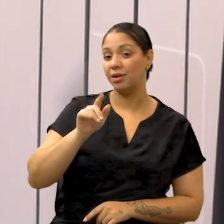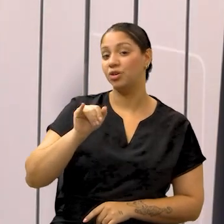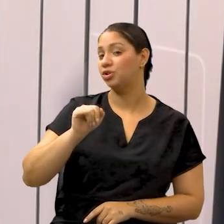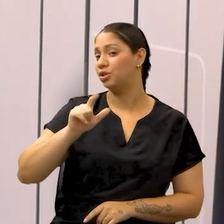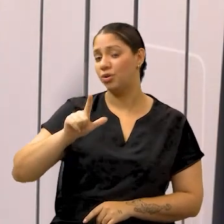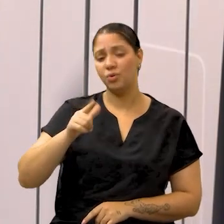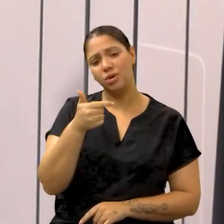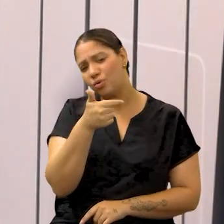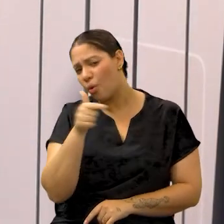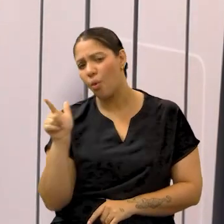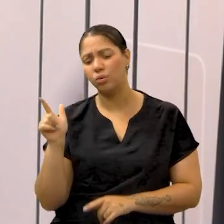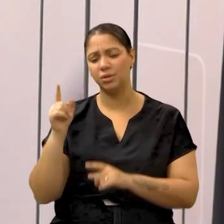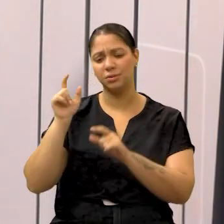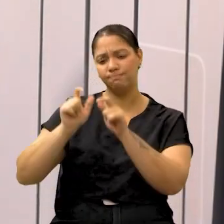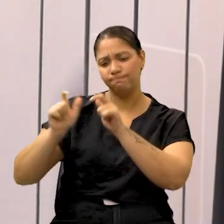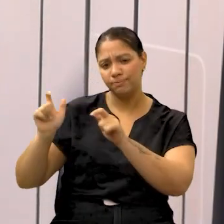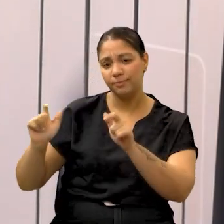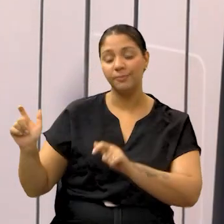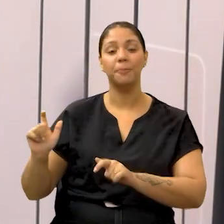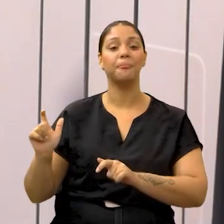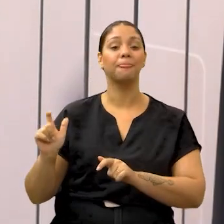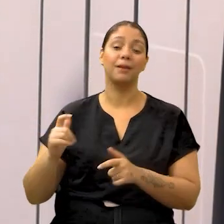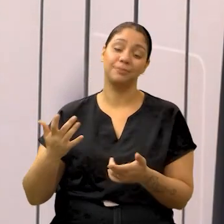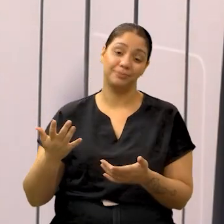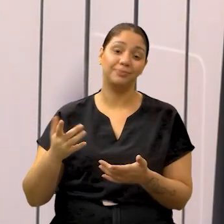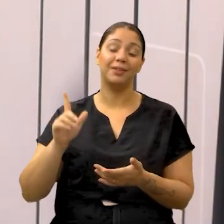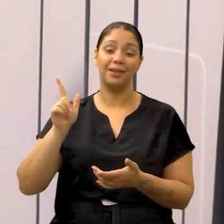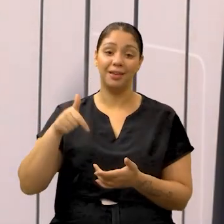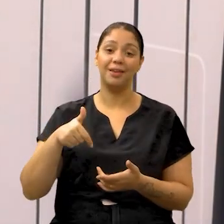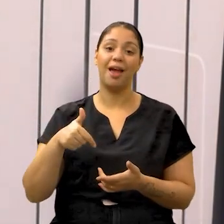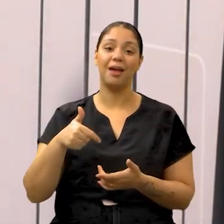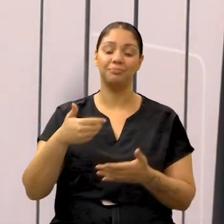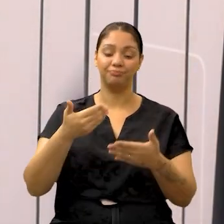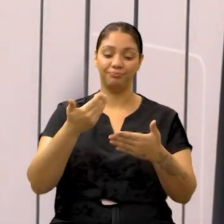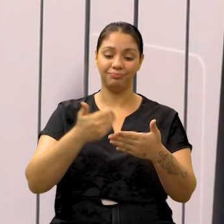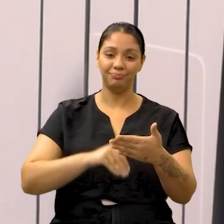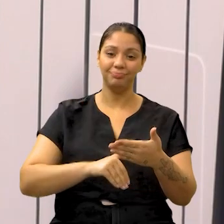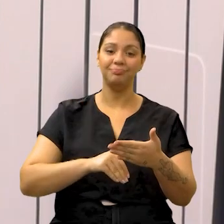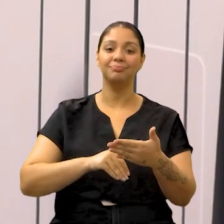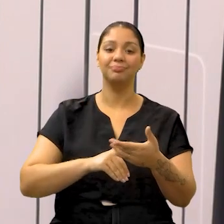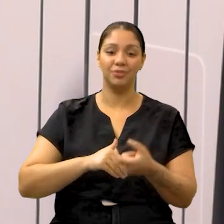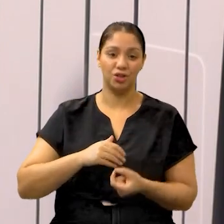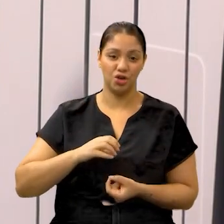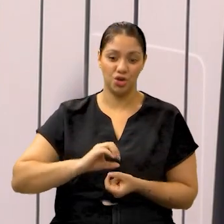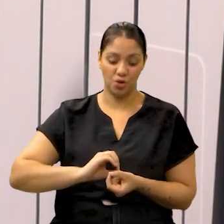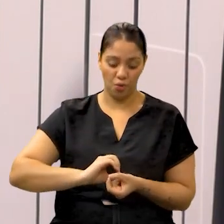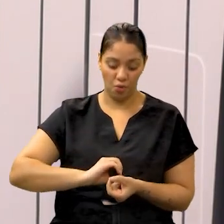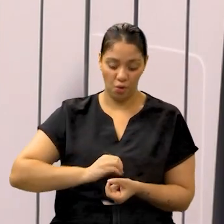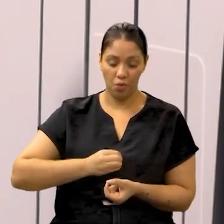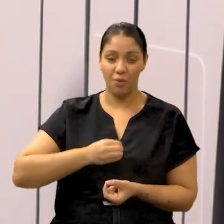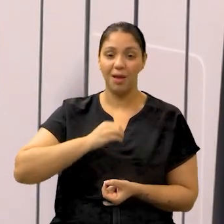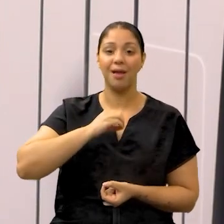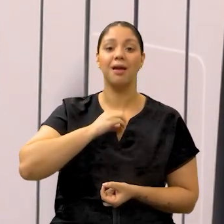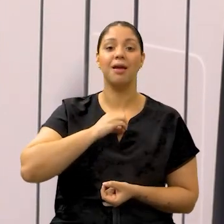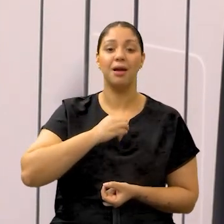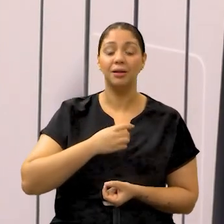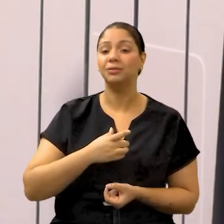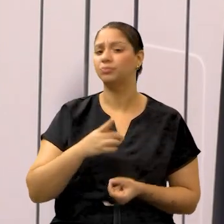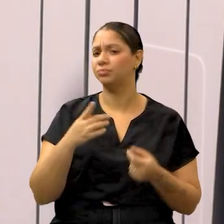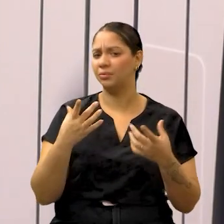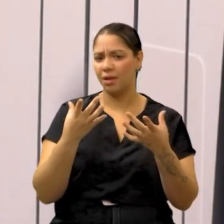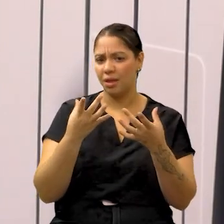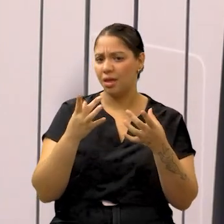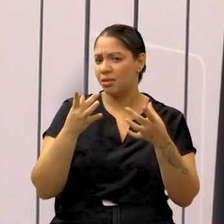câncer coloretal. Para a gente falar sobre esse assunto, para falar das características de tratamento, de todos